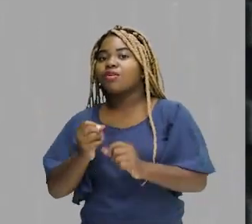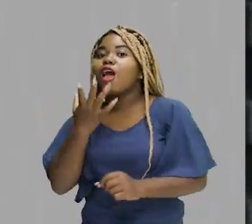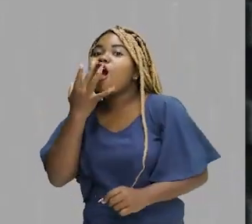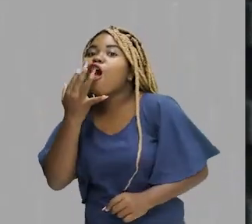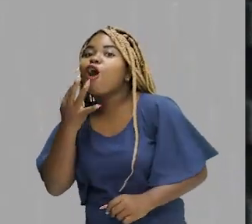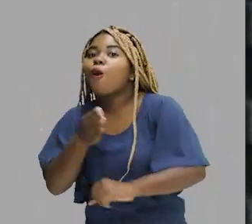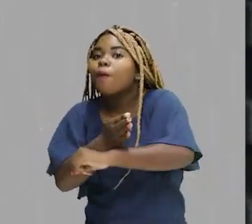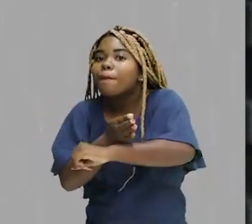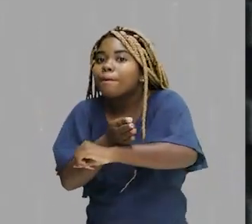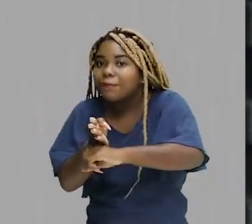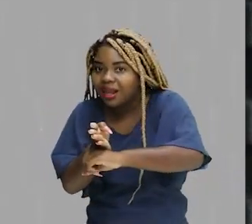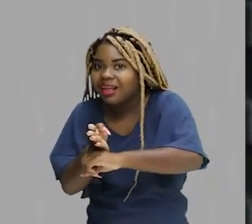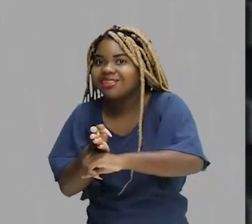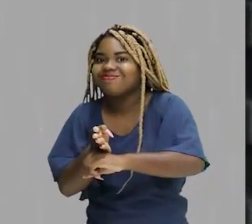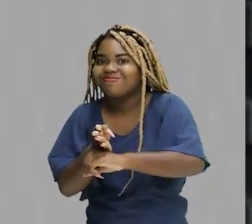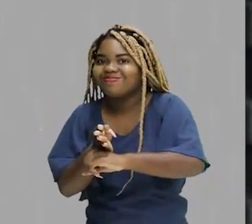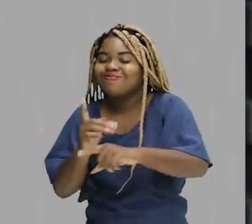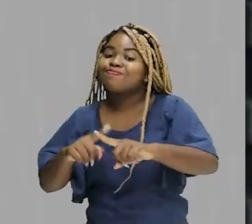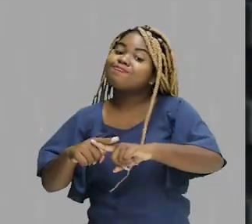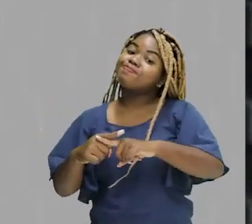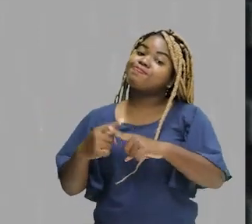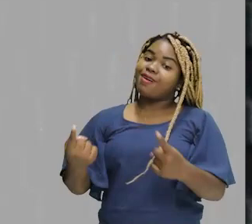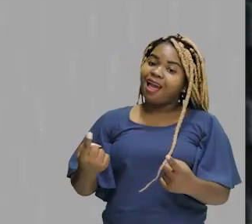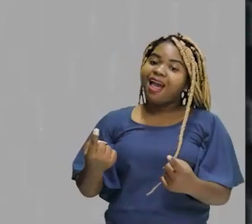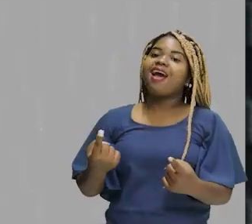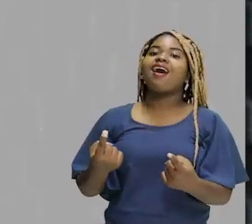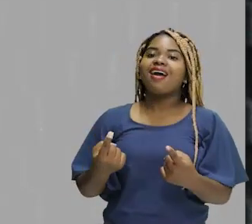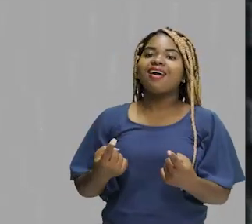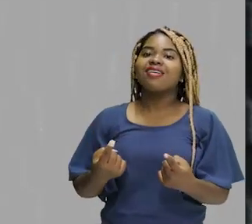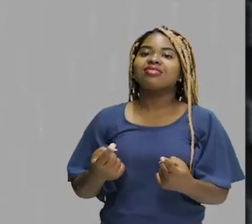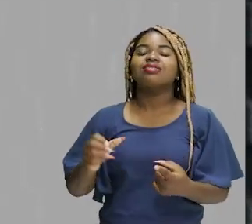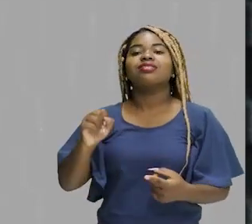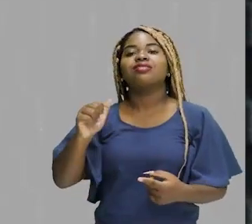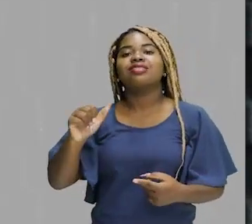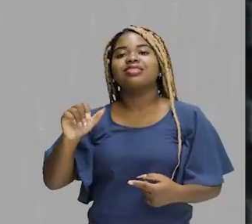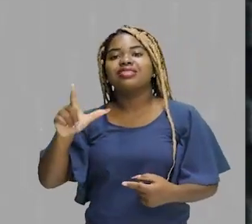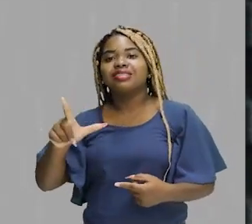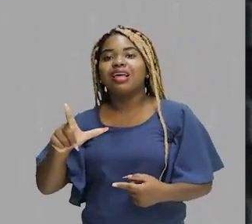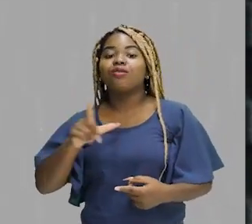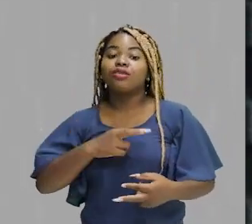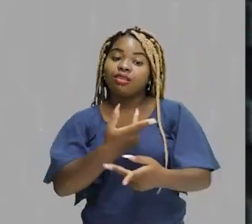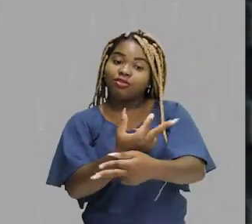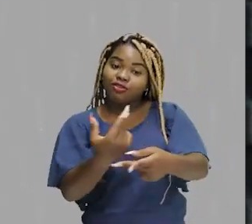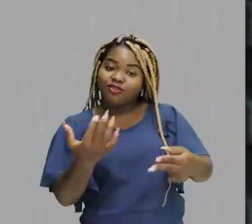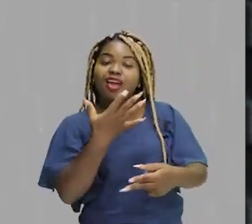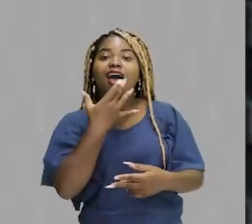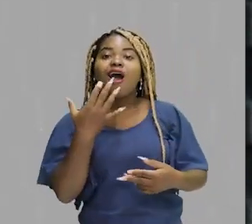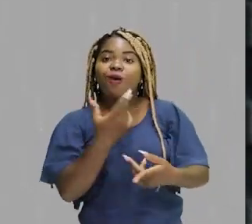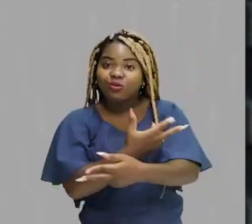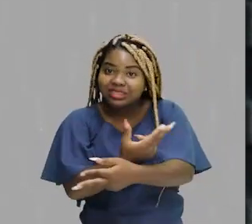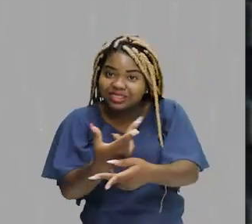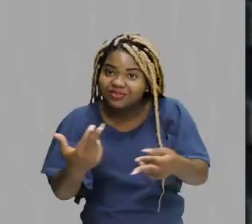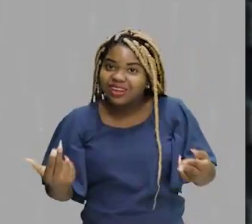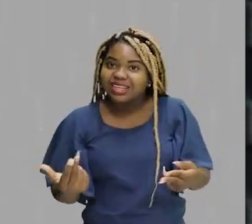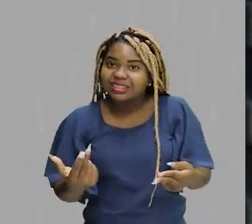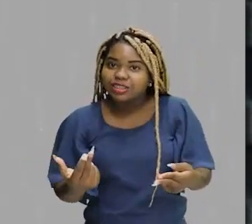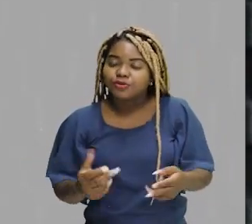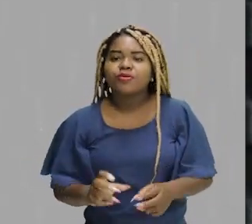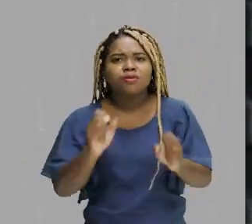No entanto, os sais podem ser encontrados em diferentes cores. Vamos lá, mais uma vez, turma, para deixar bem